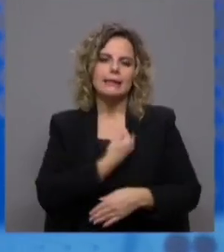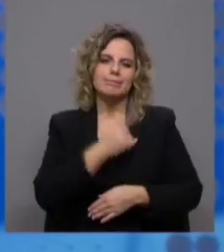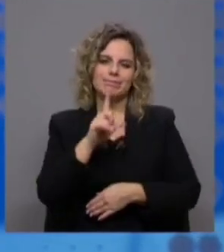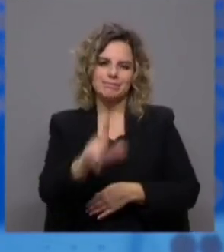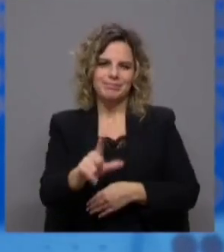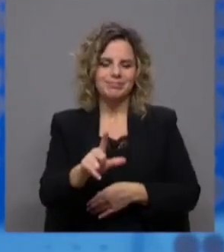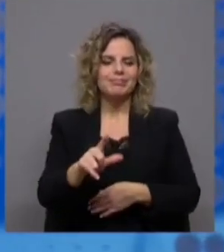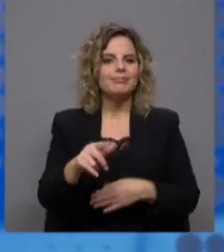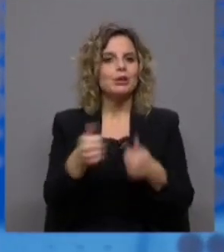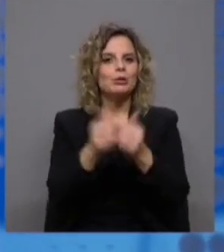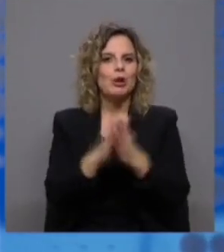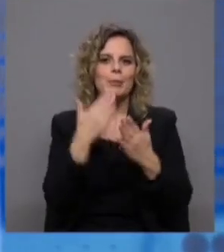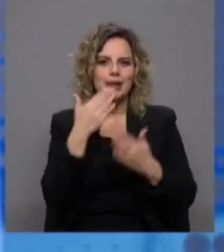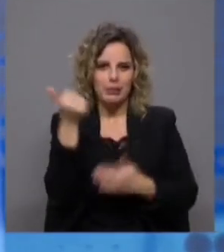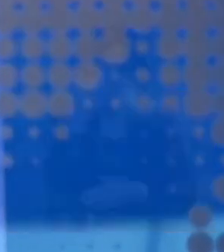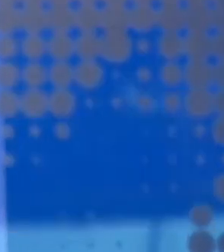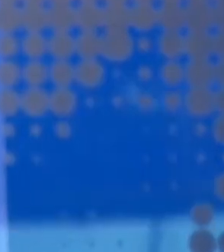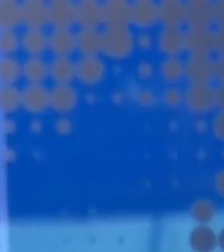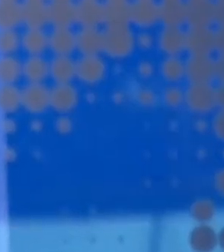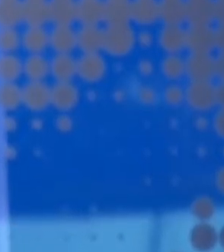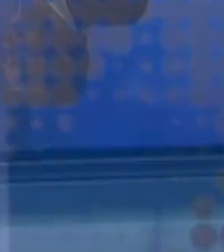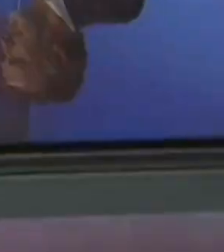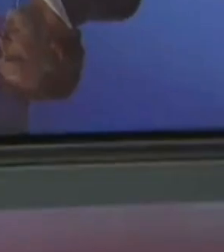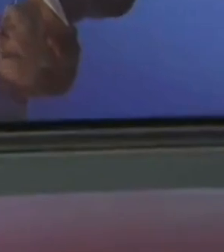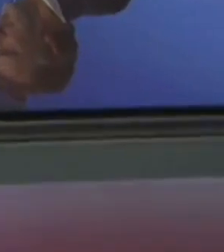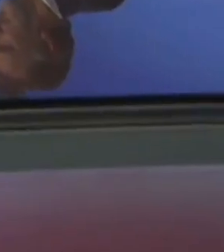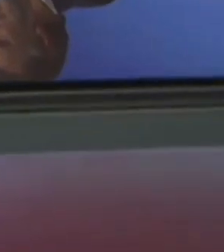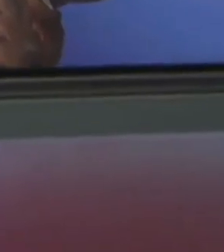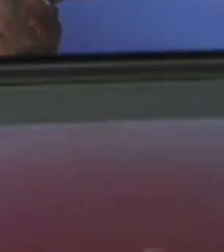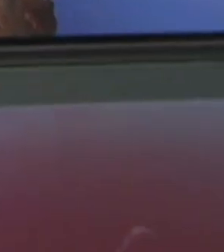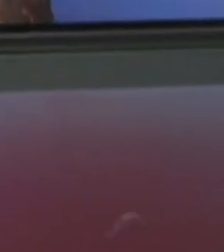iniciativa Liberal a todos muito obrigado Bona Dea